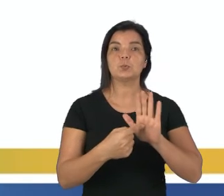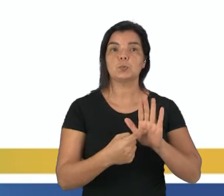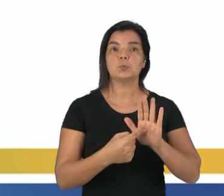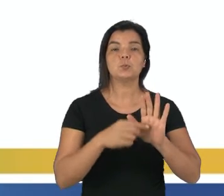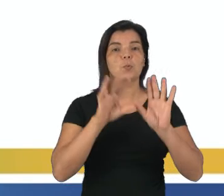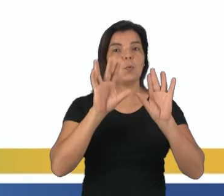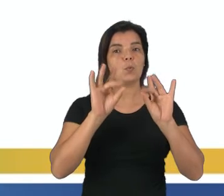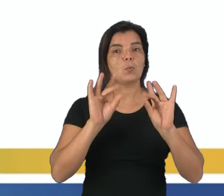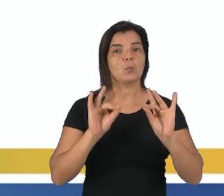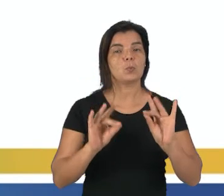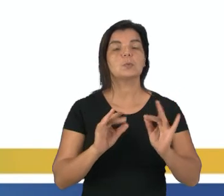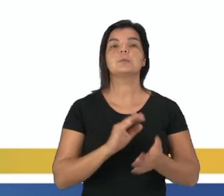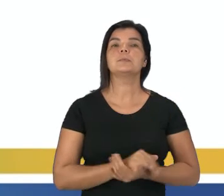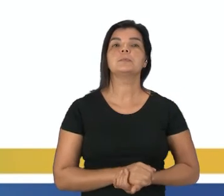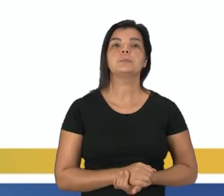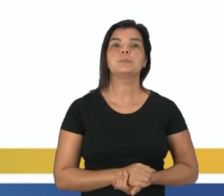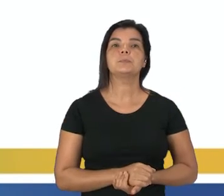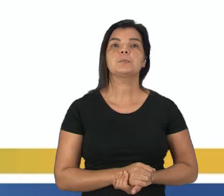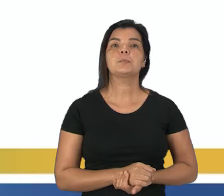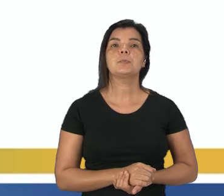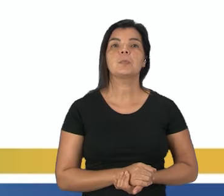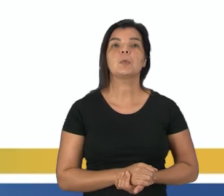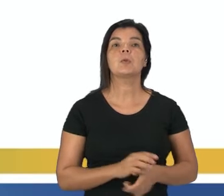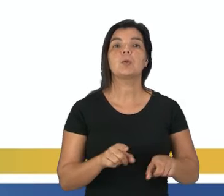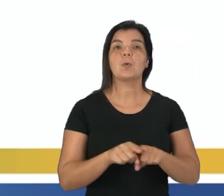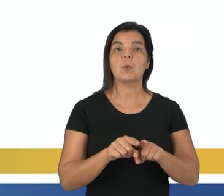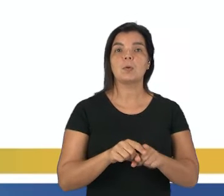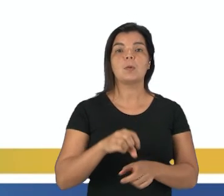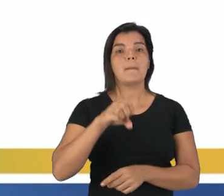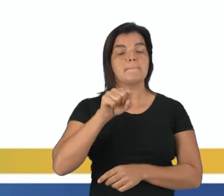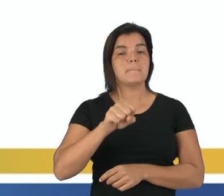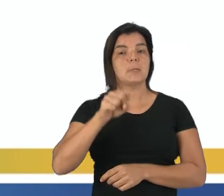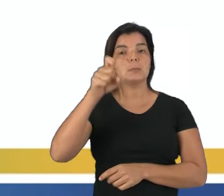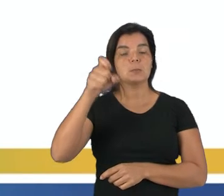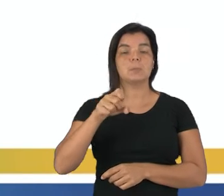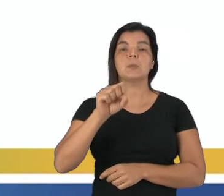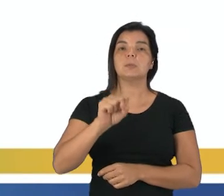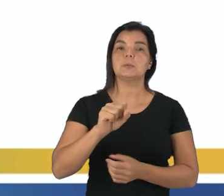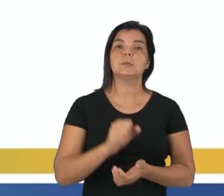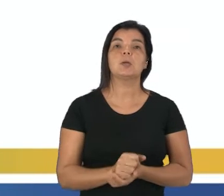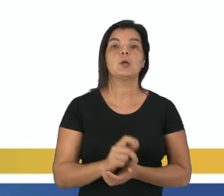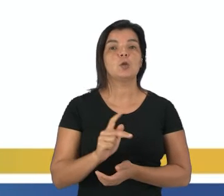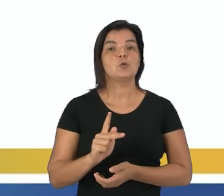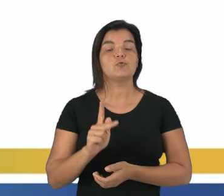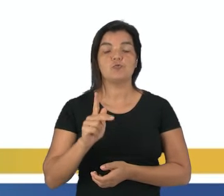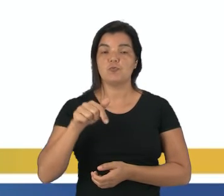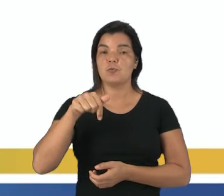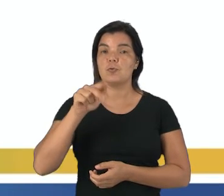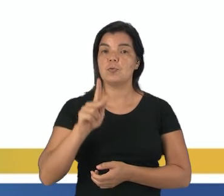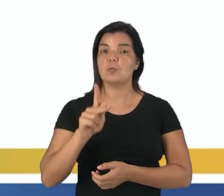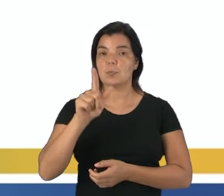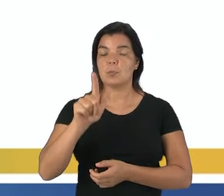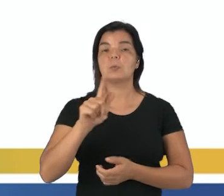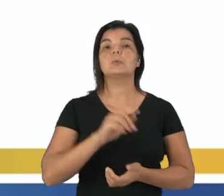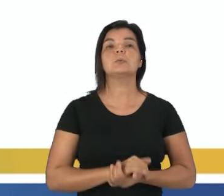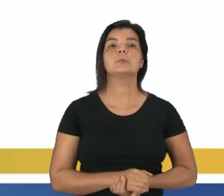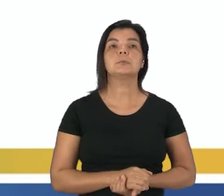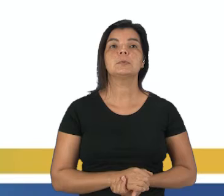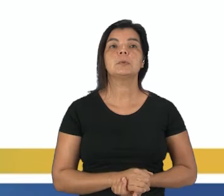tudo no SI, tá? A velocidade metro por segundo, a massa não tá ali, mas é quilograma, tá? E aí